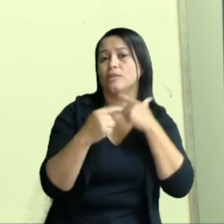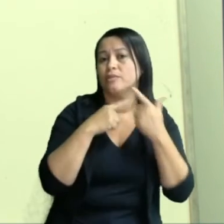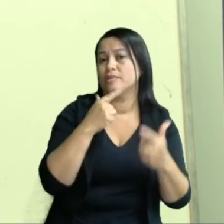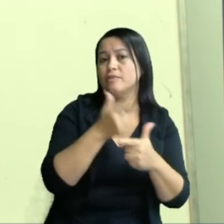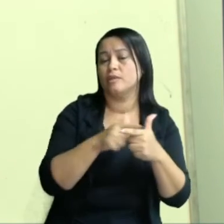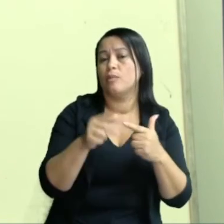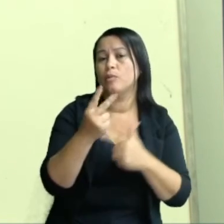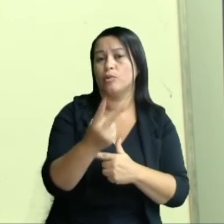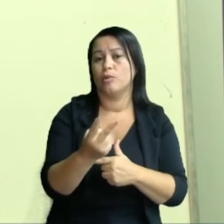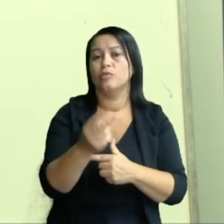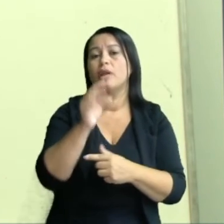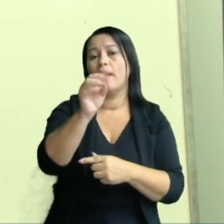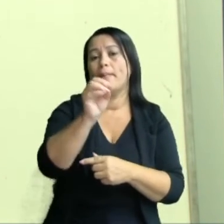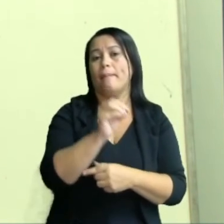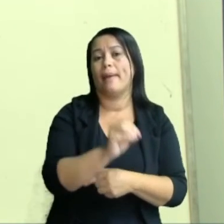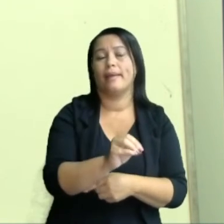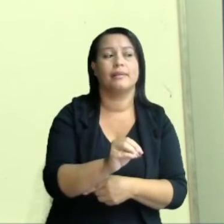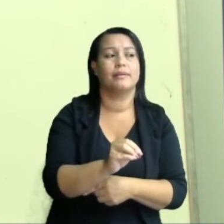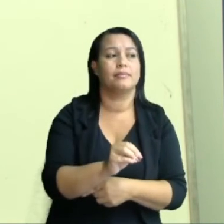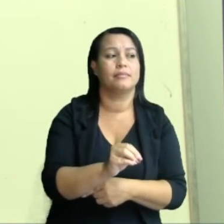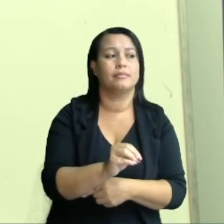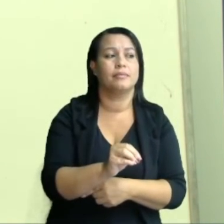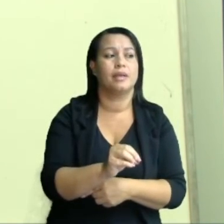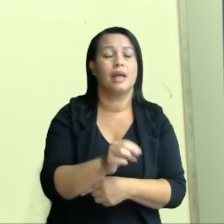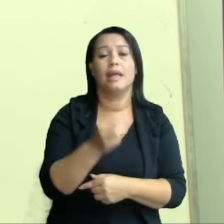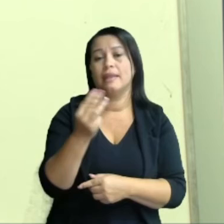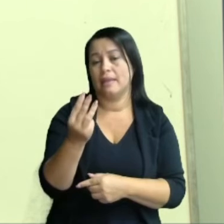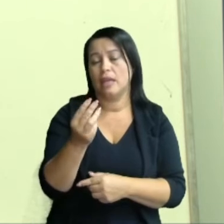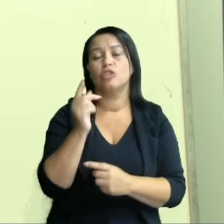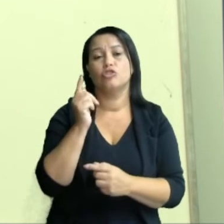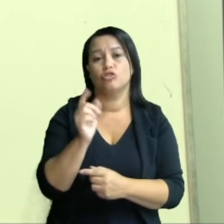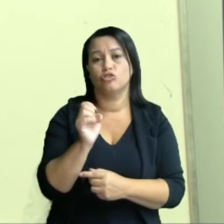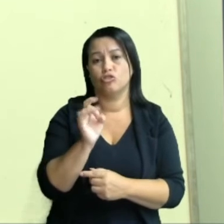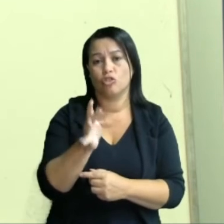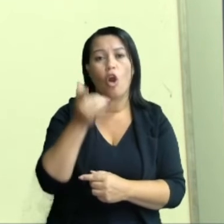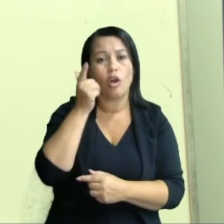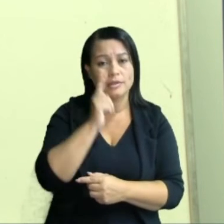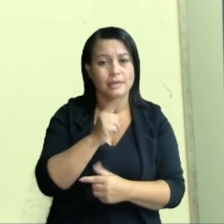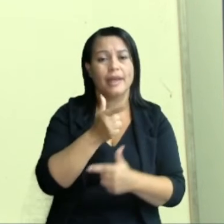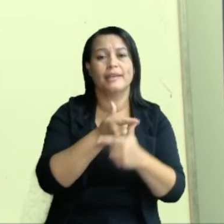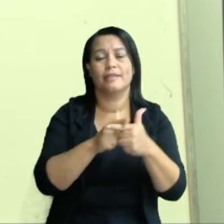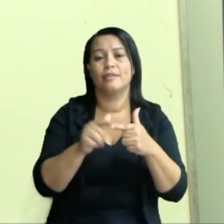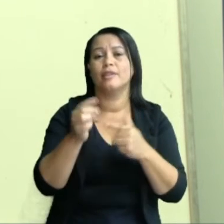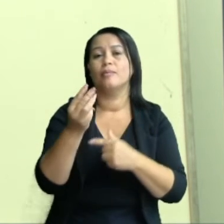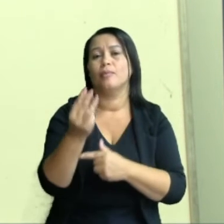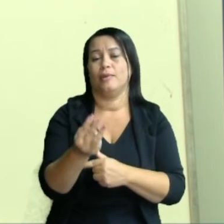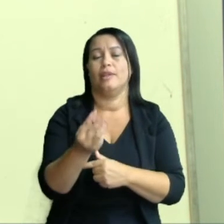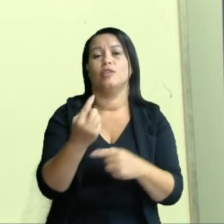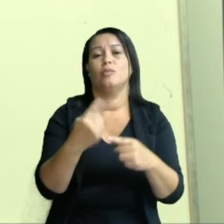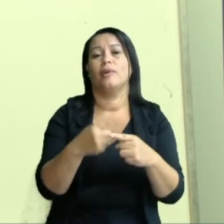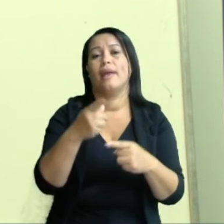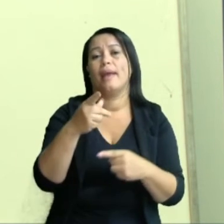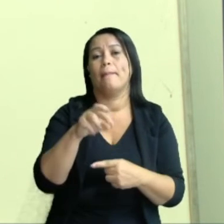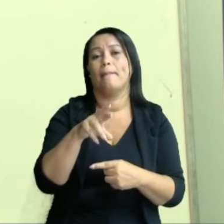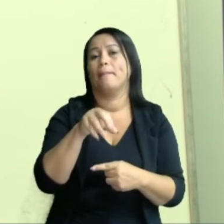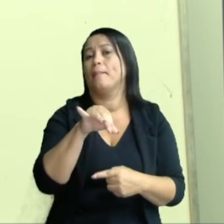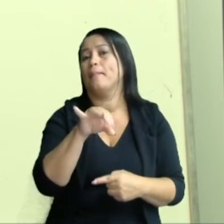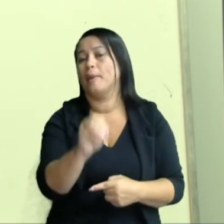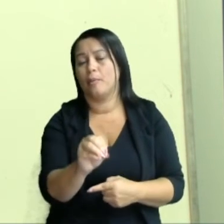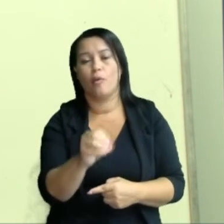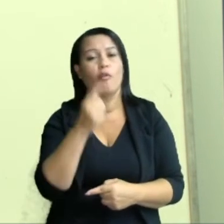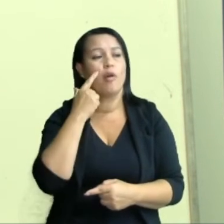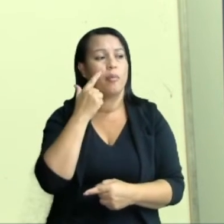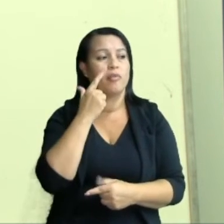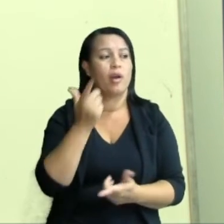dividir por 2, repete. 3 só dá para dividir por ele mesmo, porque é primo. Então, 1 repete, 3 dividido